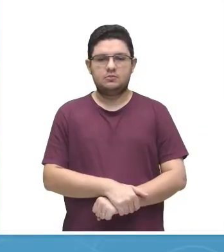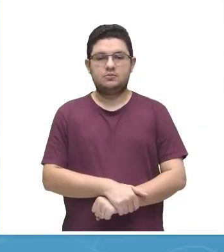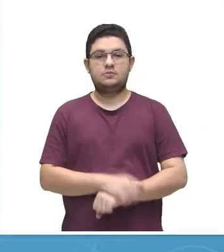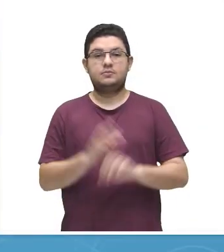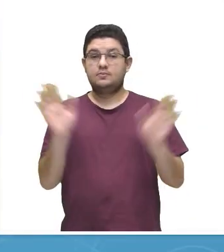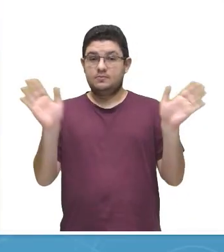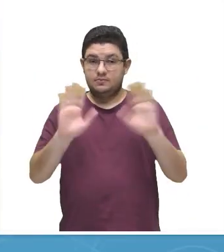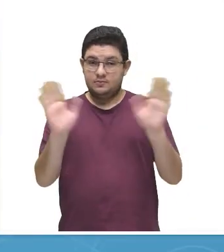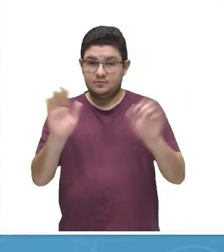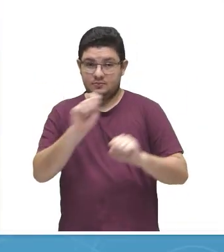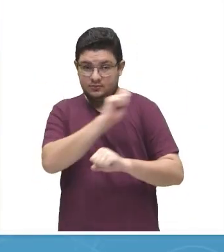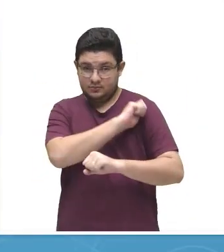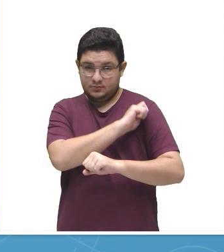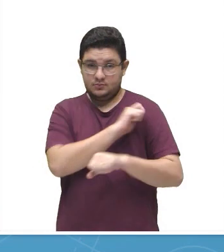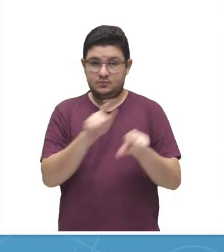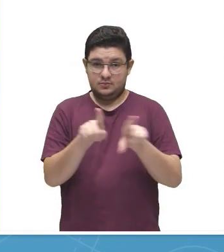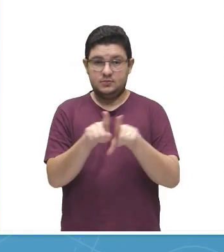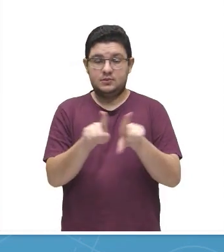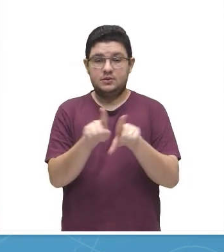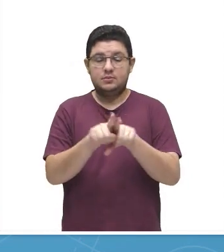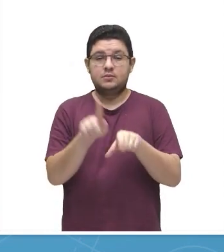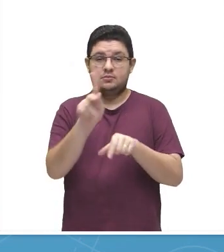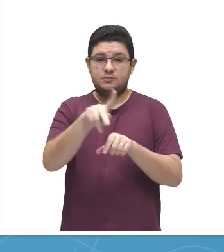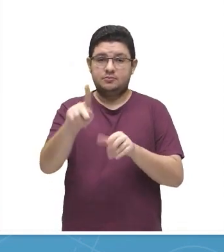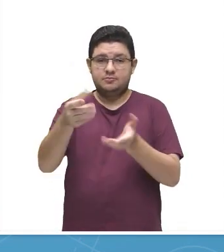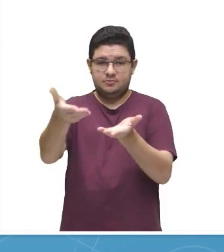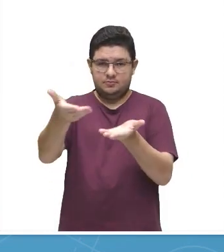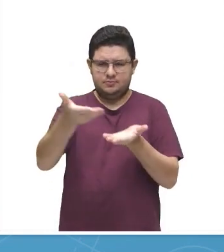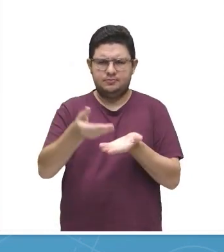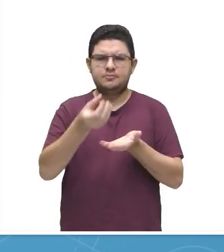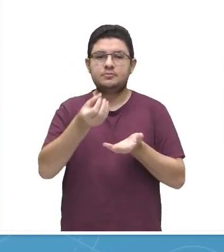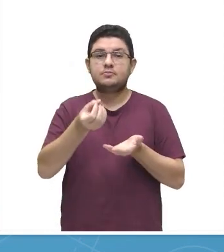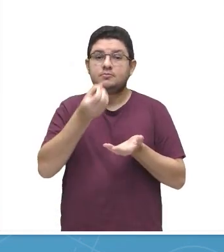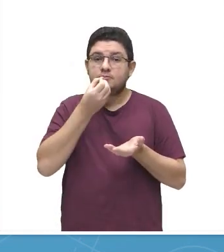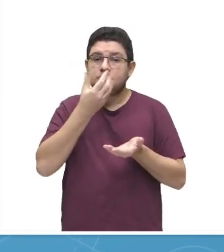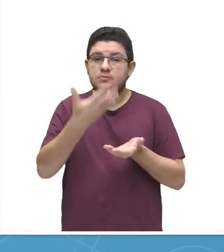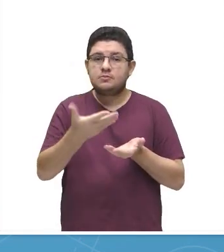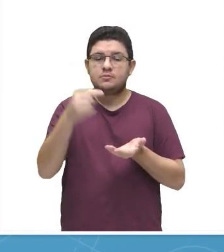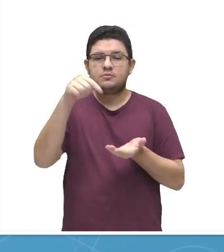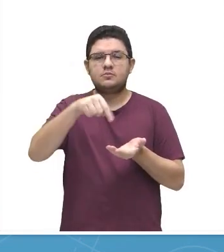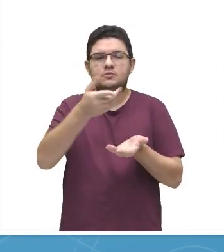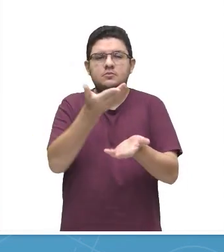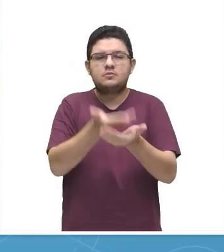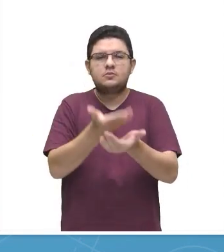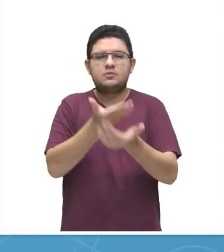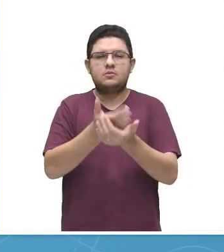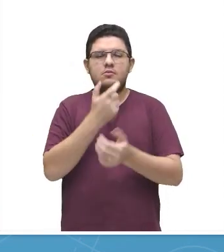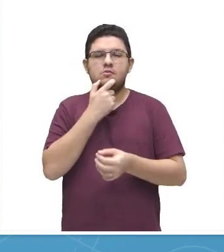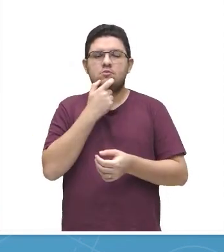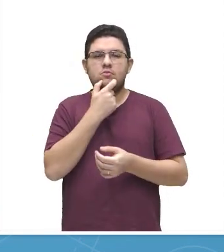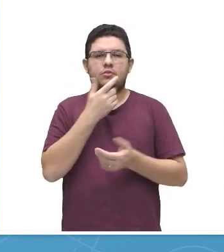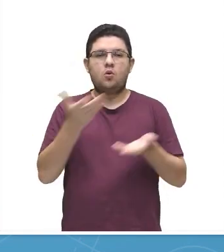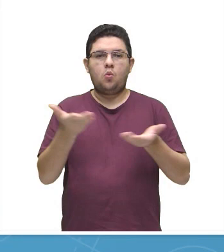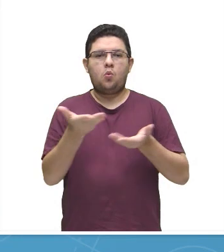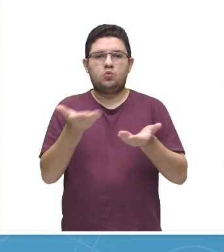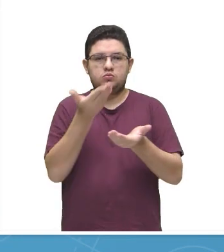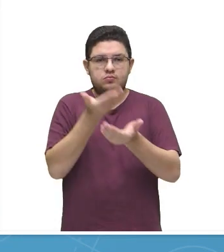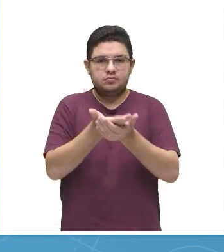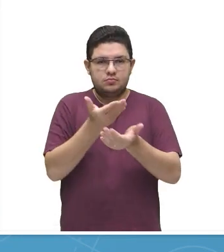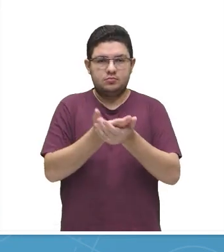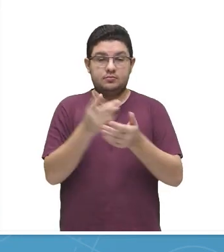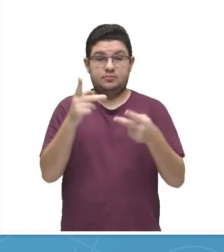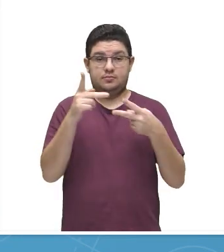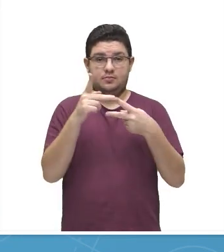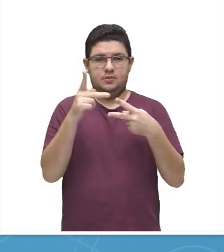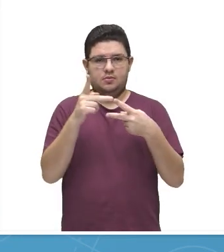hello dear students, teachers, welcome! Bem-vindo à nossa aula de língua inglesa. Hoje a gente vai trabalhar aí algumas preposições essas